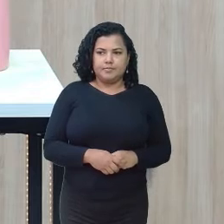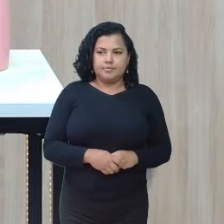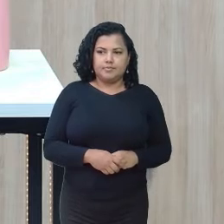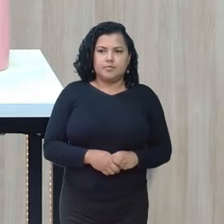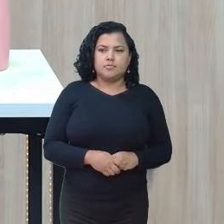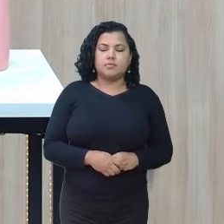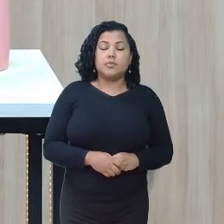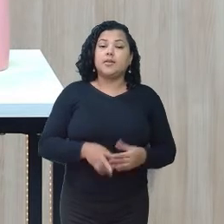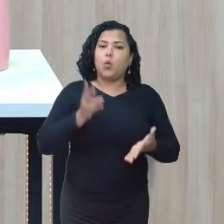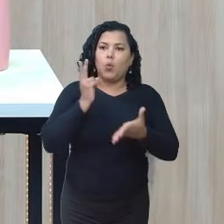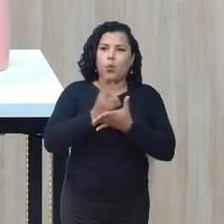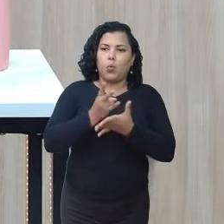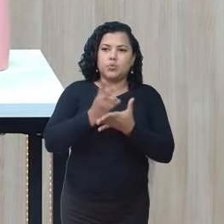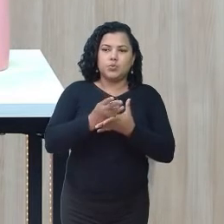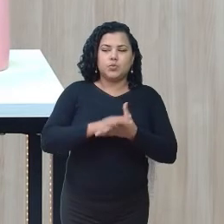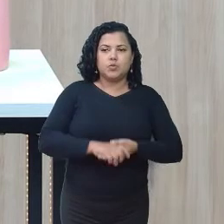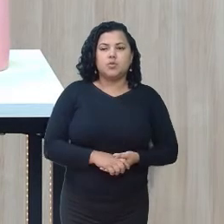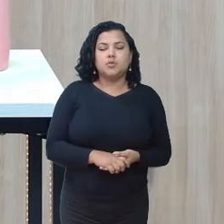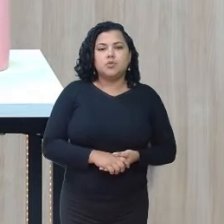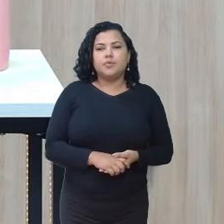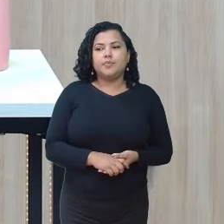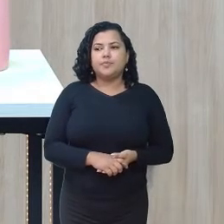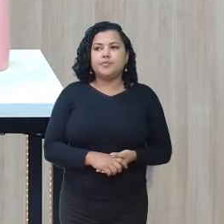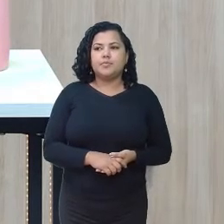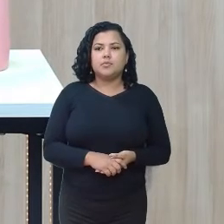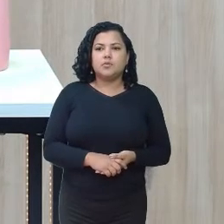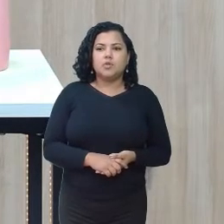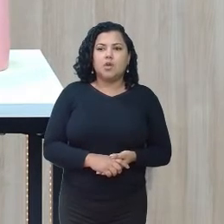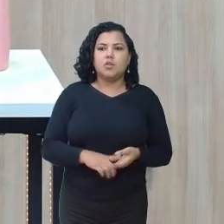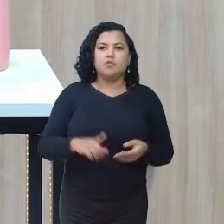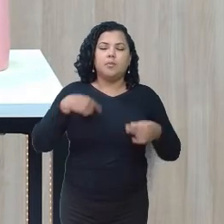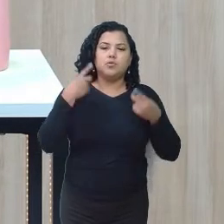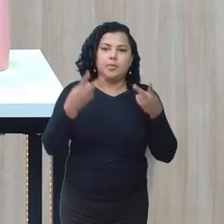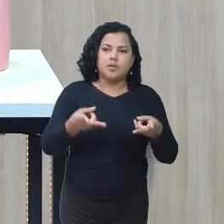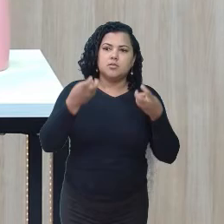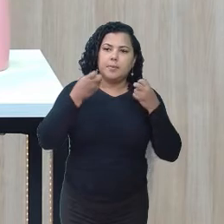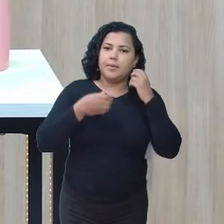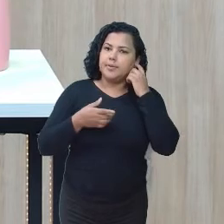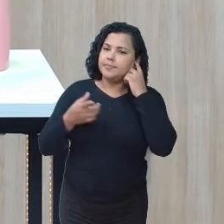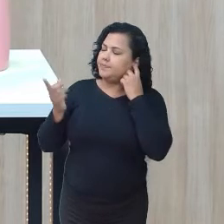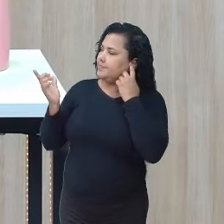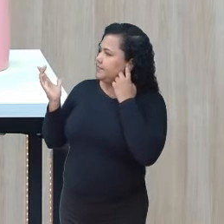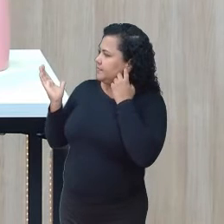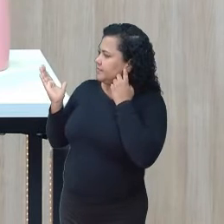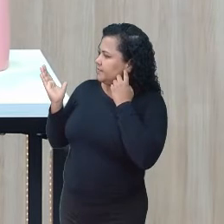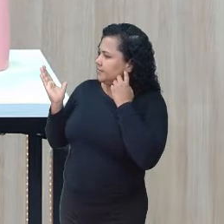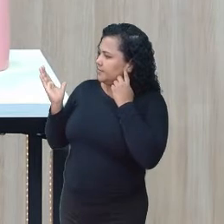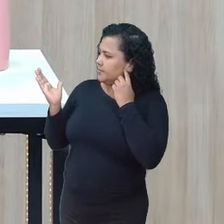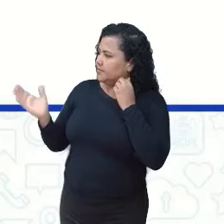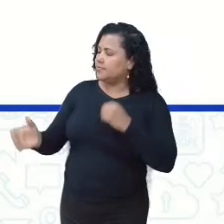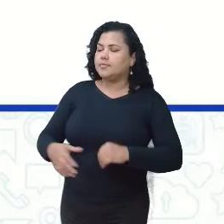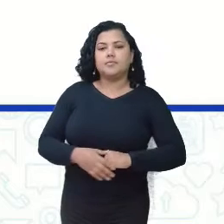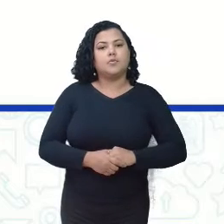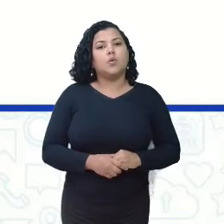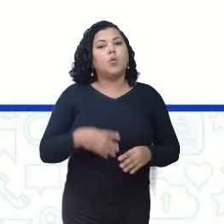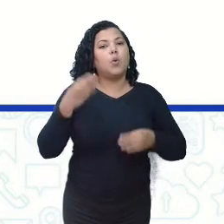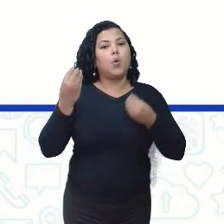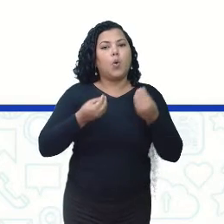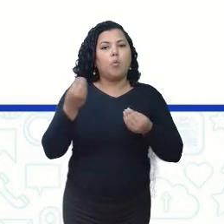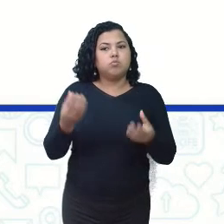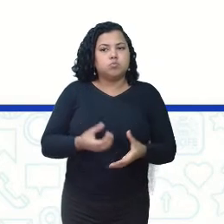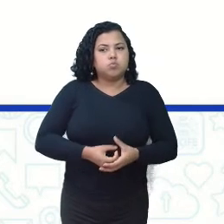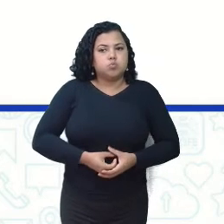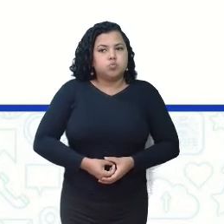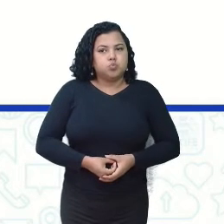Então, aqui, continuando, vamos ver aqui como está aqui o útero, né?